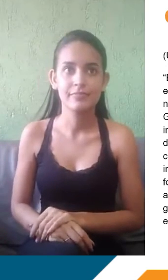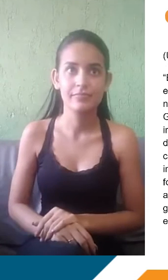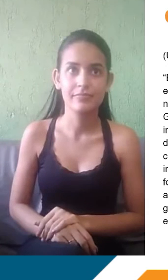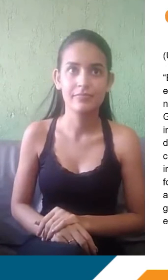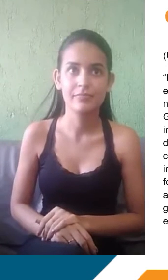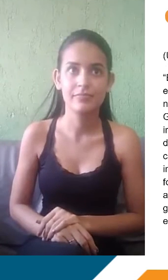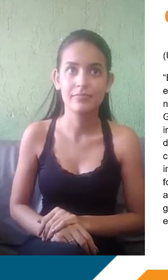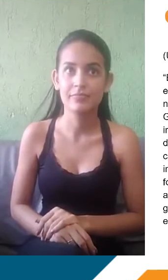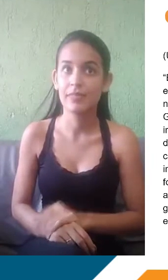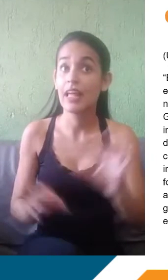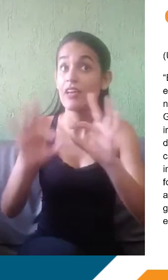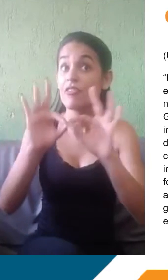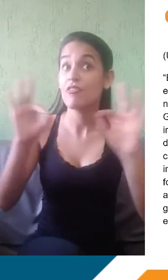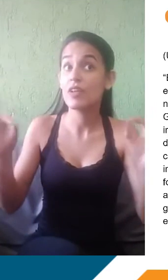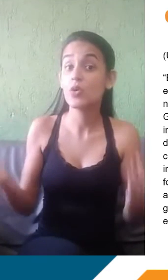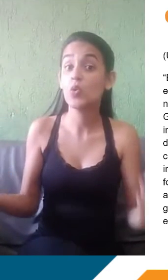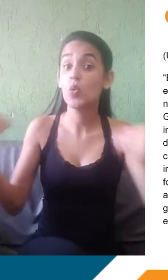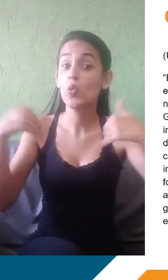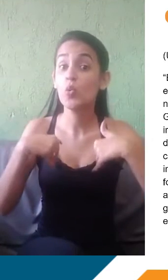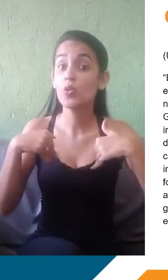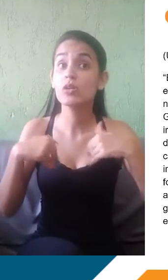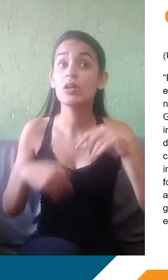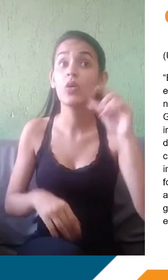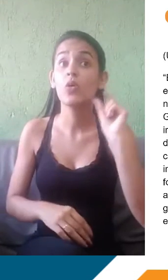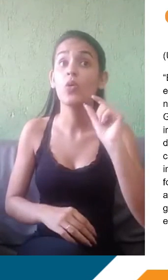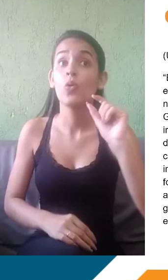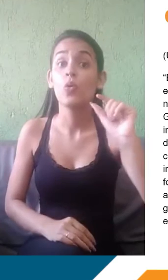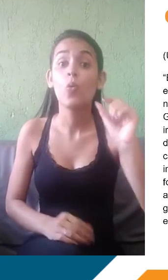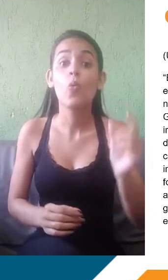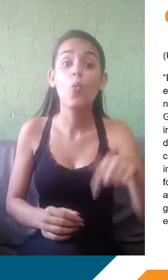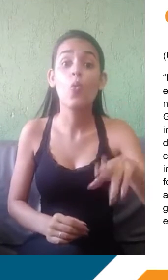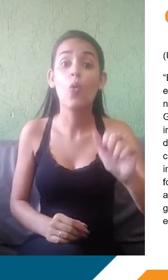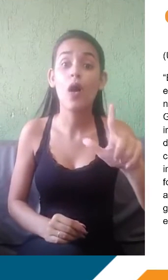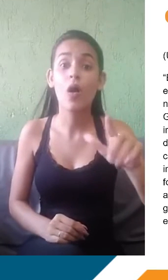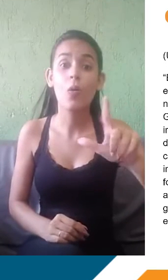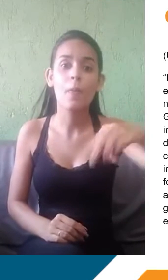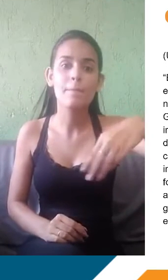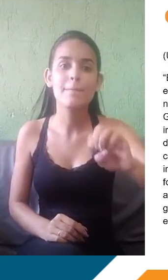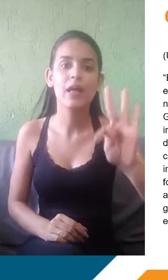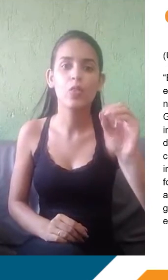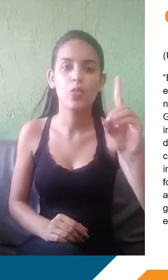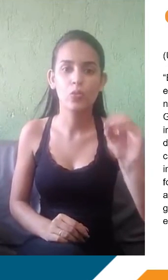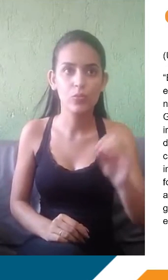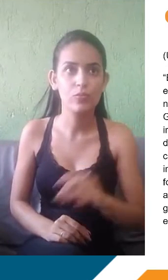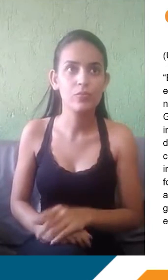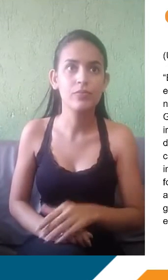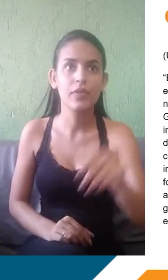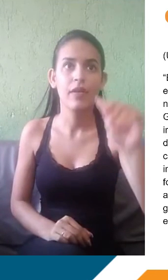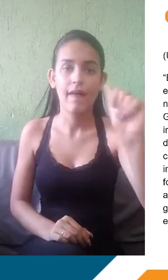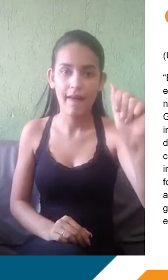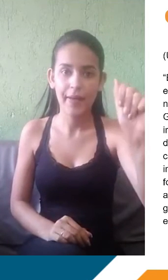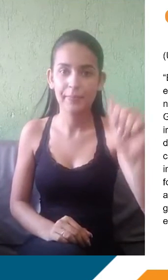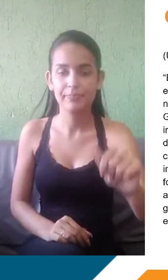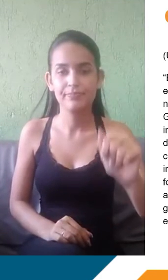utilização do seguinte método de argumentação. Letra A, indutivo. Letra B, dedutivo. Letra